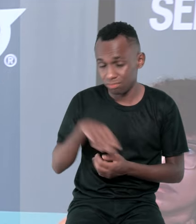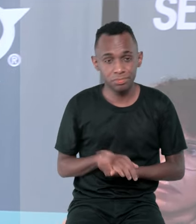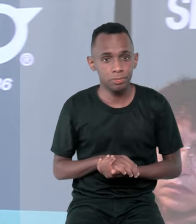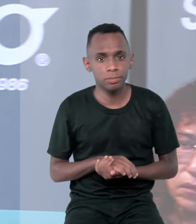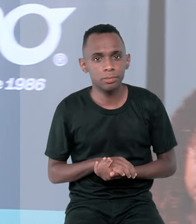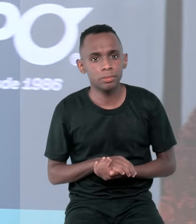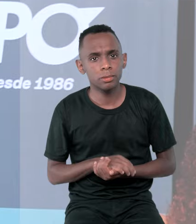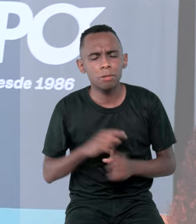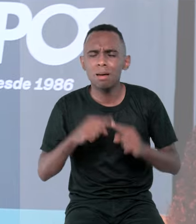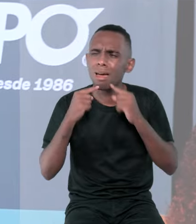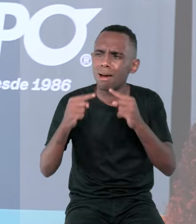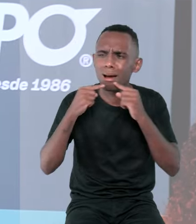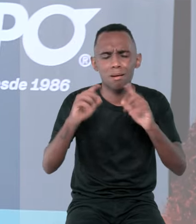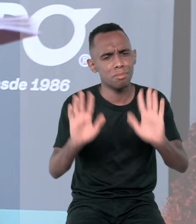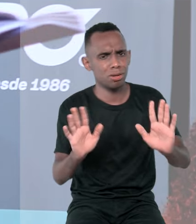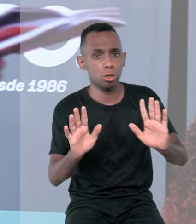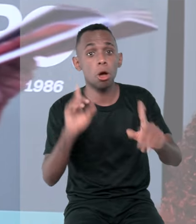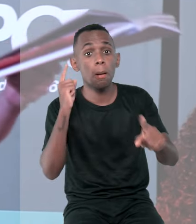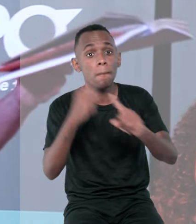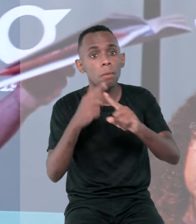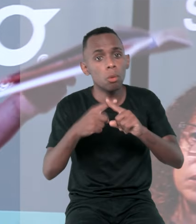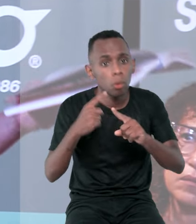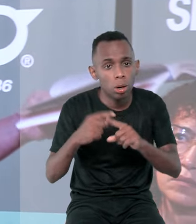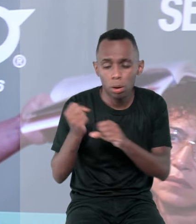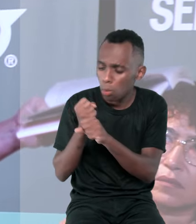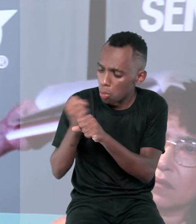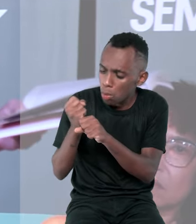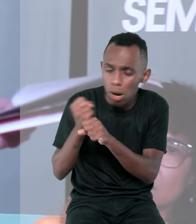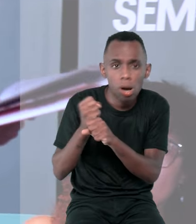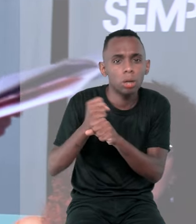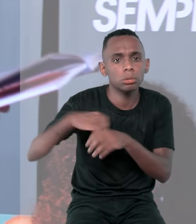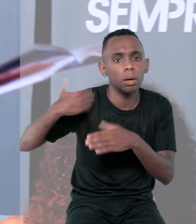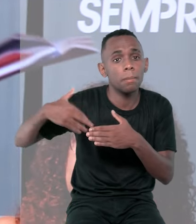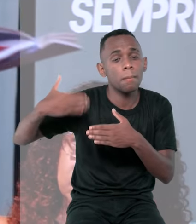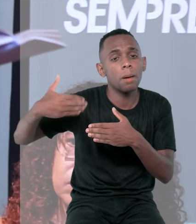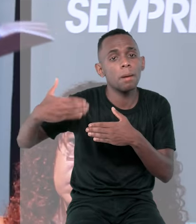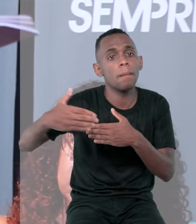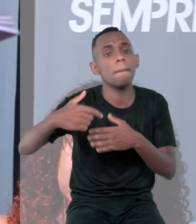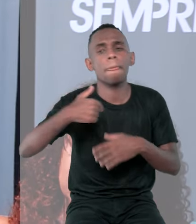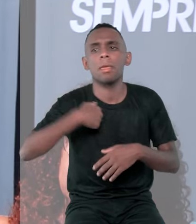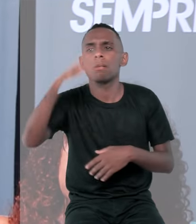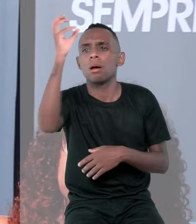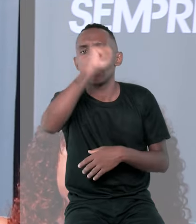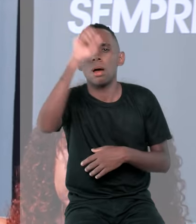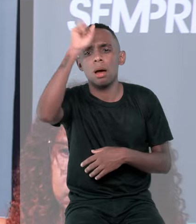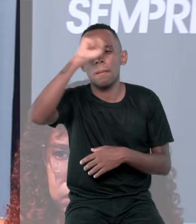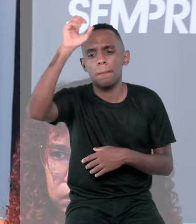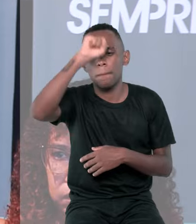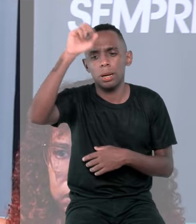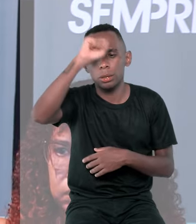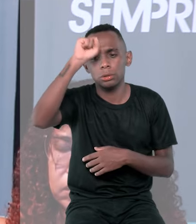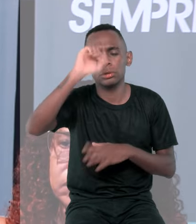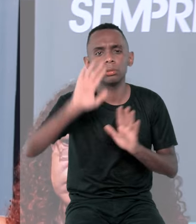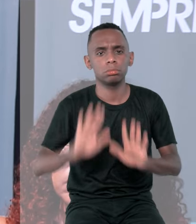Mas não estou reclamando, porque com o passar dos anos, Pedro, eu aprendi a me defender